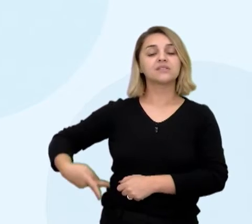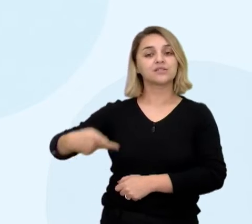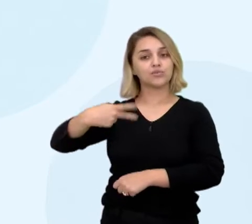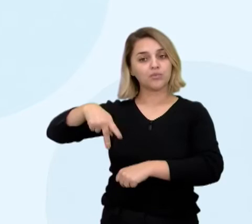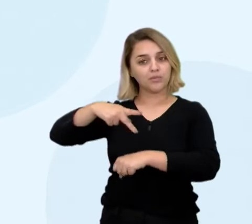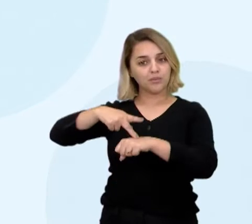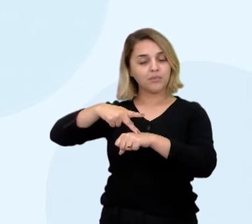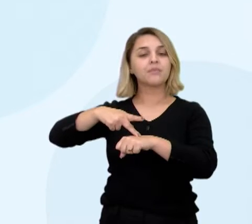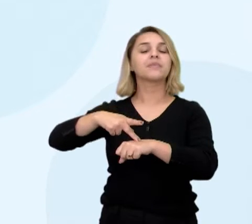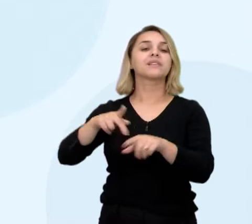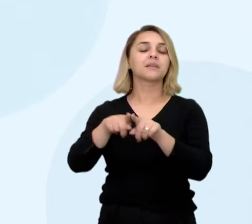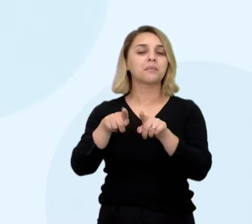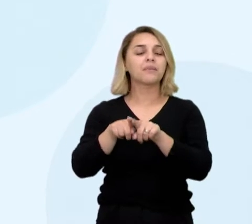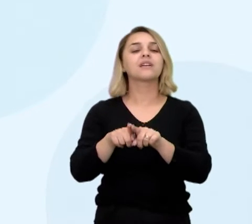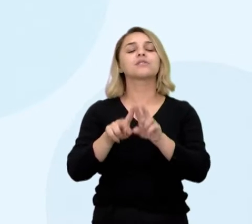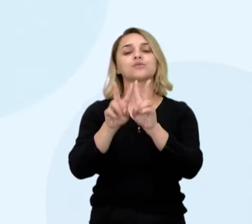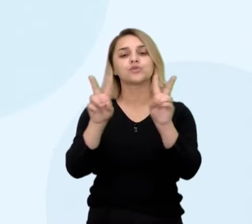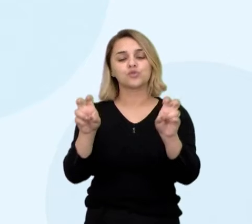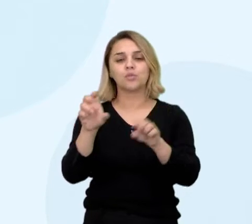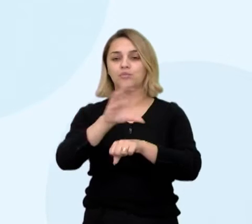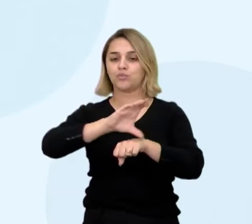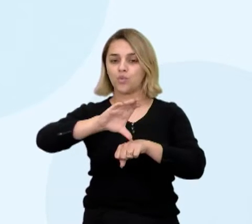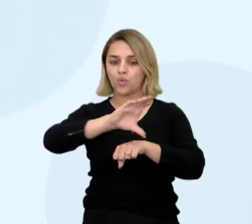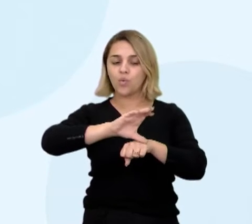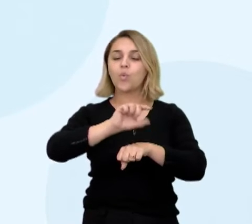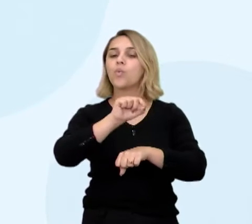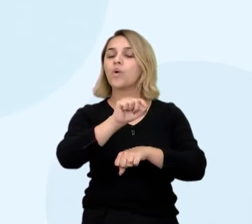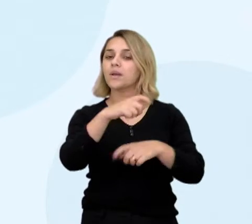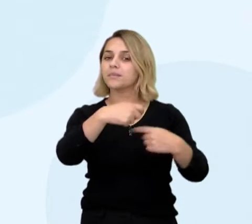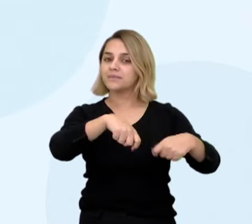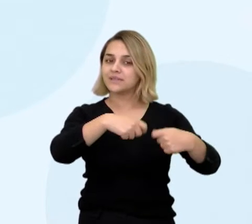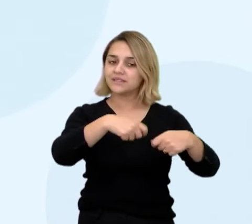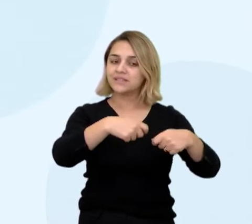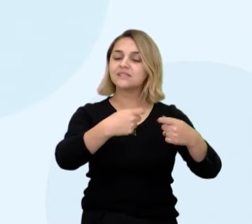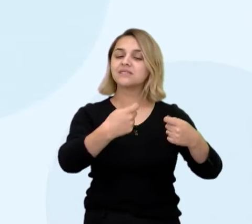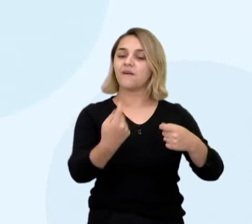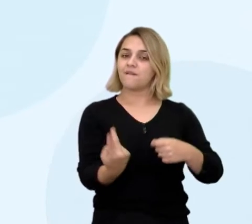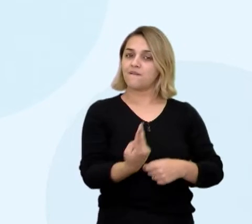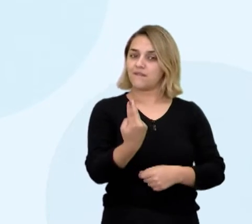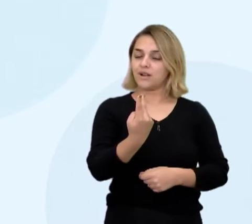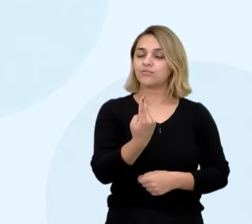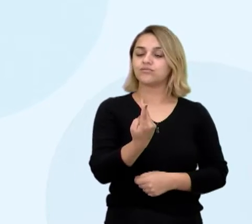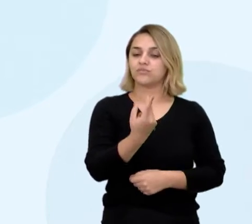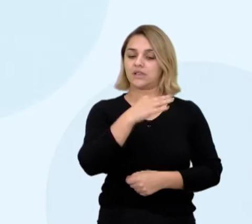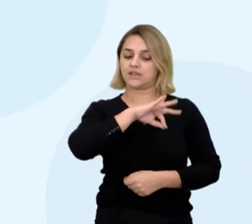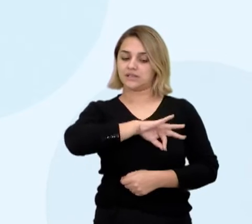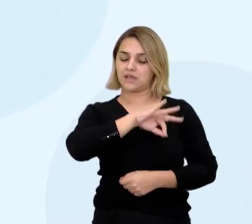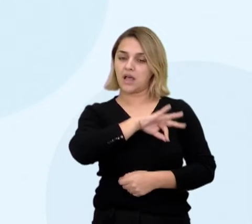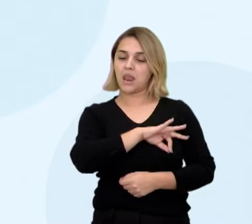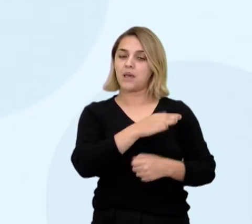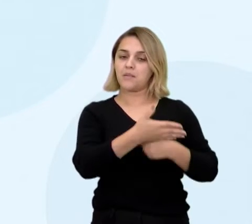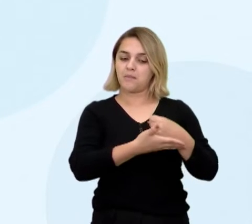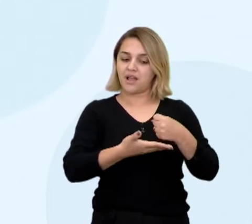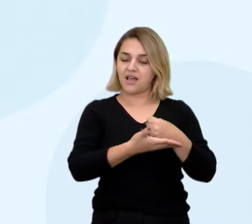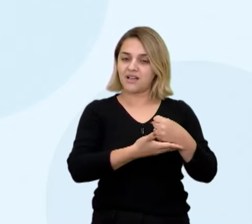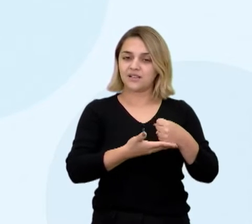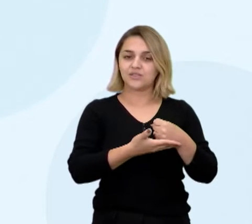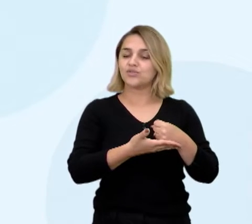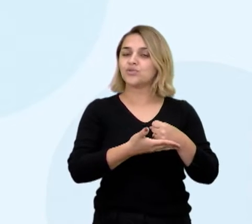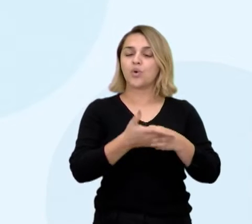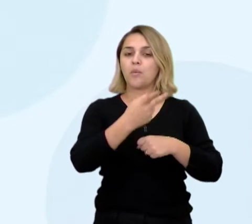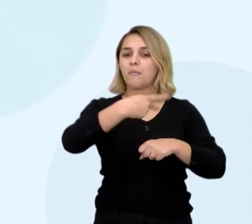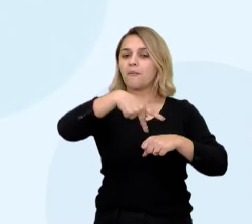Além disso, em se tratando de uma Constituição, ela precisa fixar o valor do salário mínimo em todo o